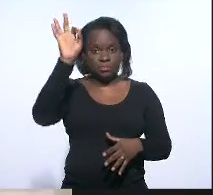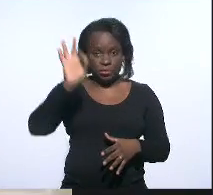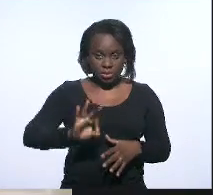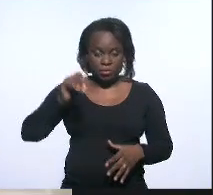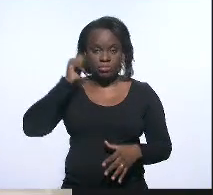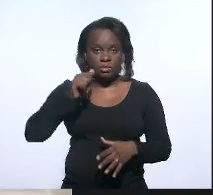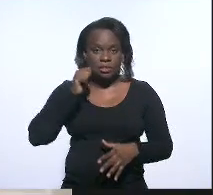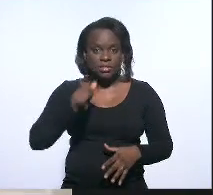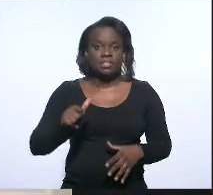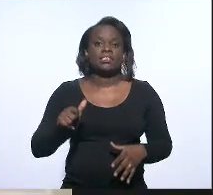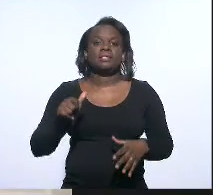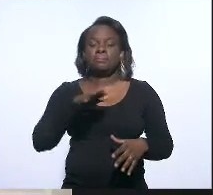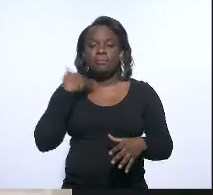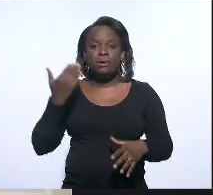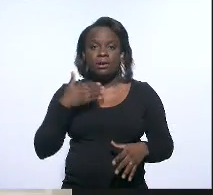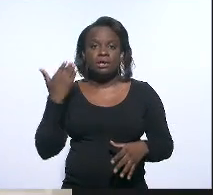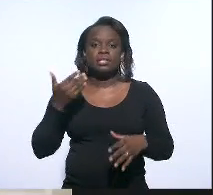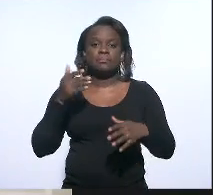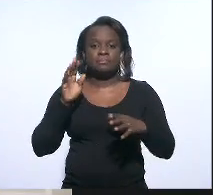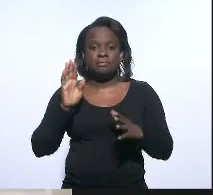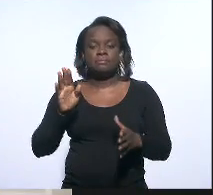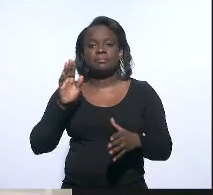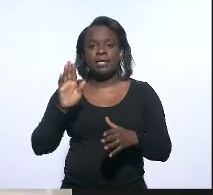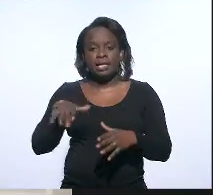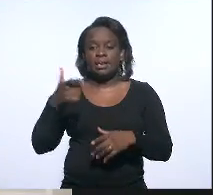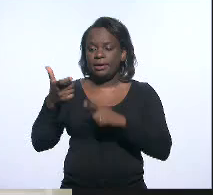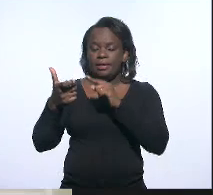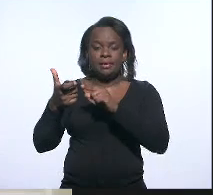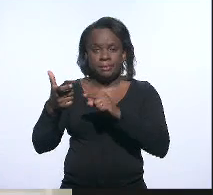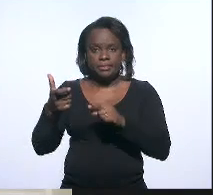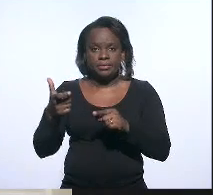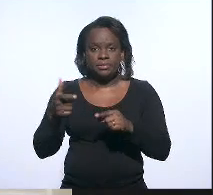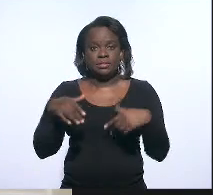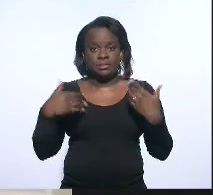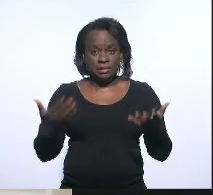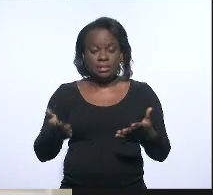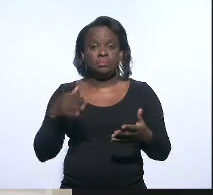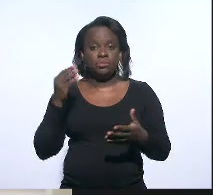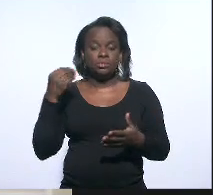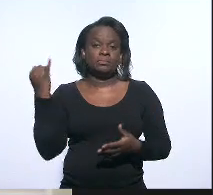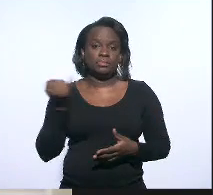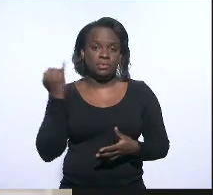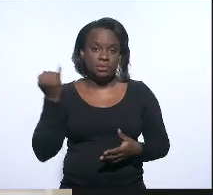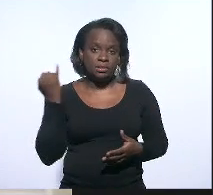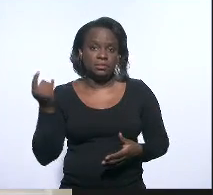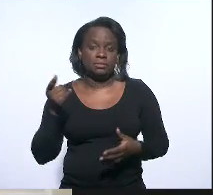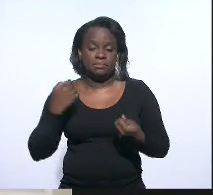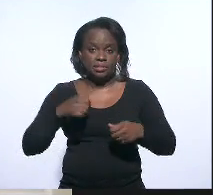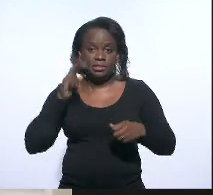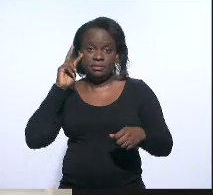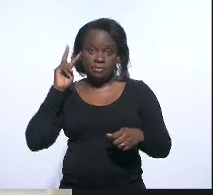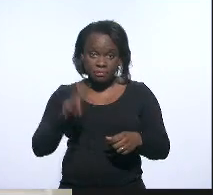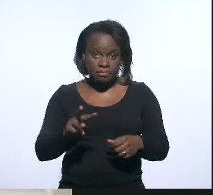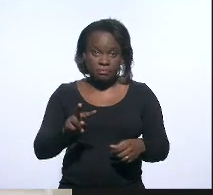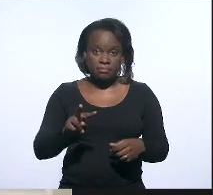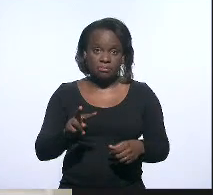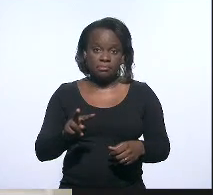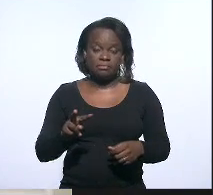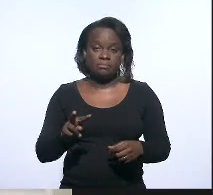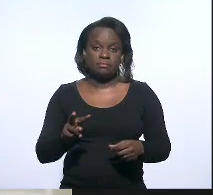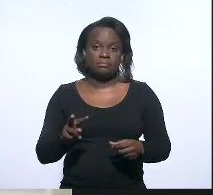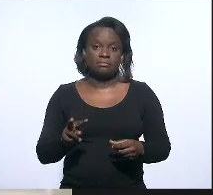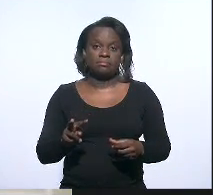das mulheres são mortas, inclusive, por arma de fogo. Então, é muito importante que tenha um olhar